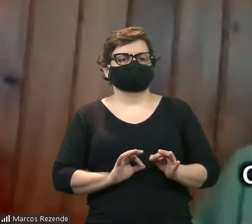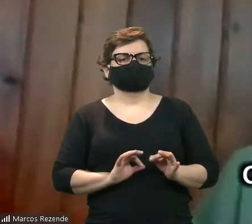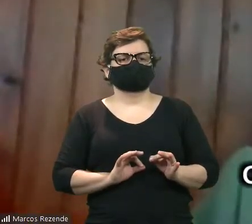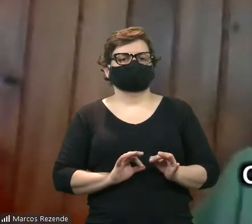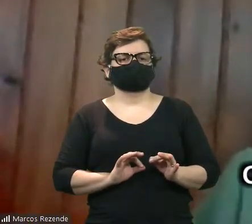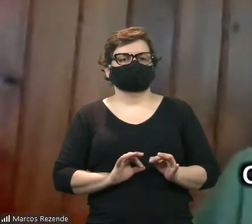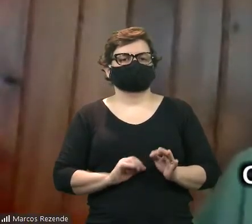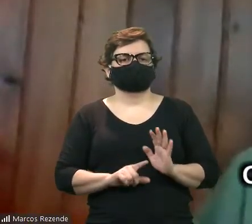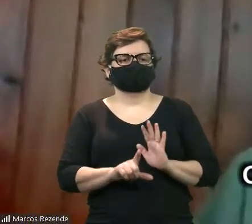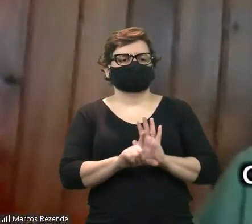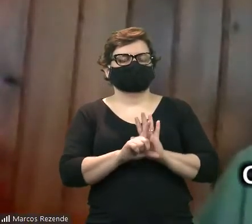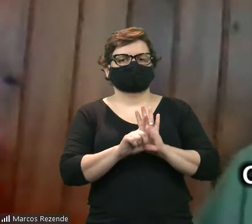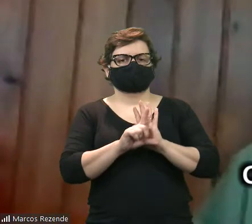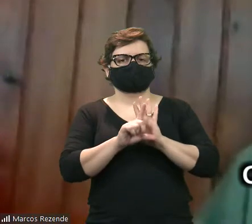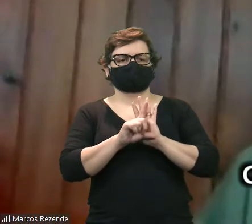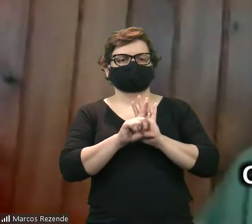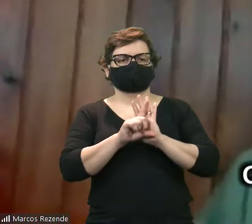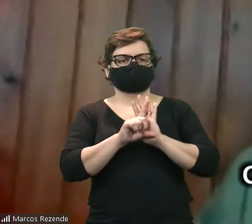o projeto de lei